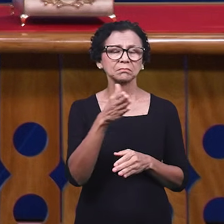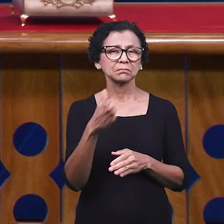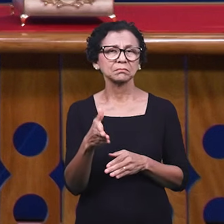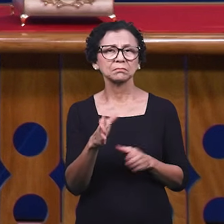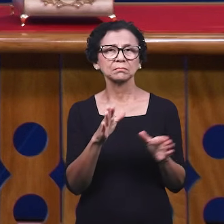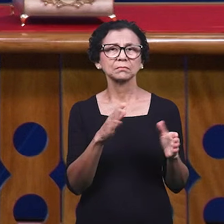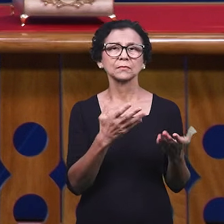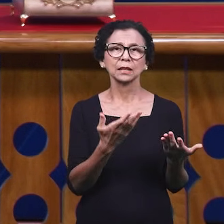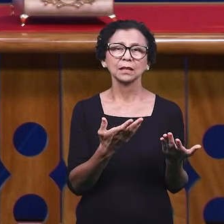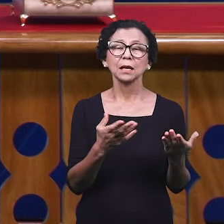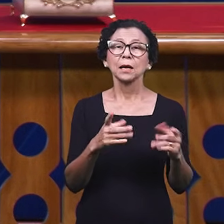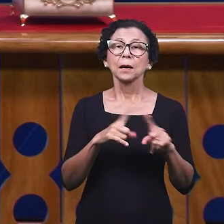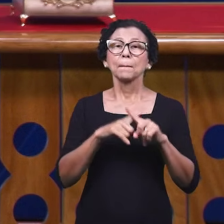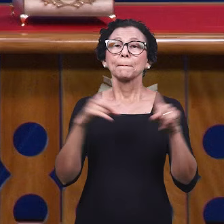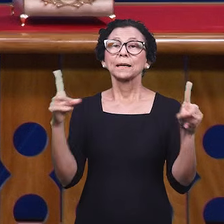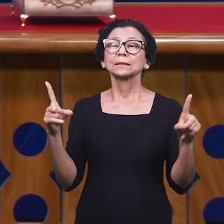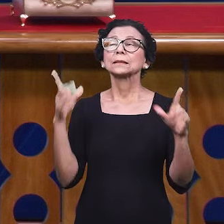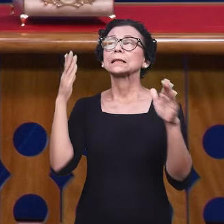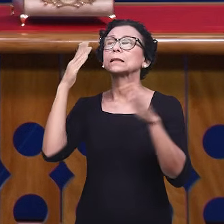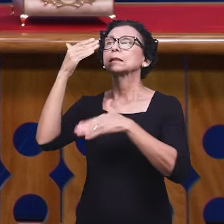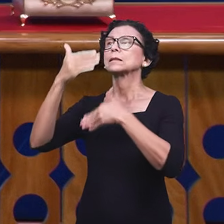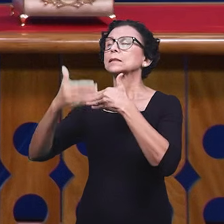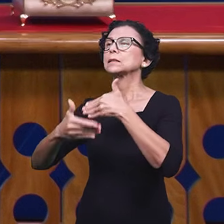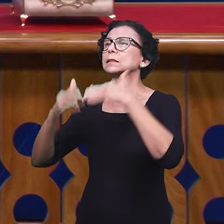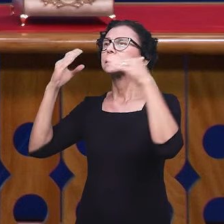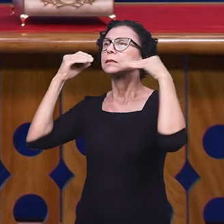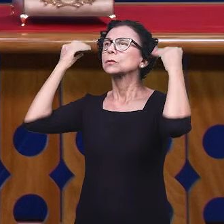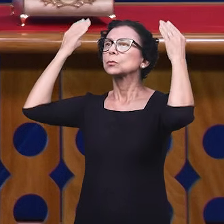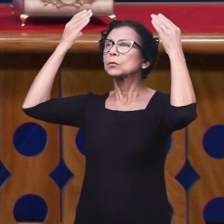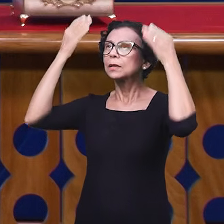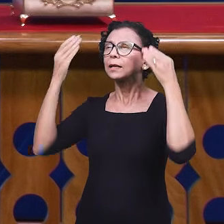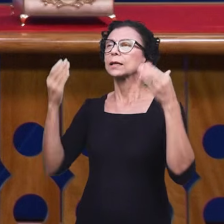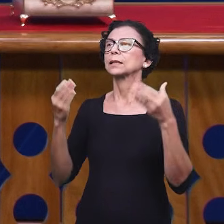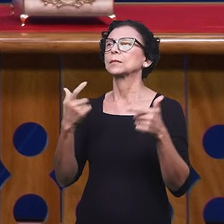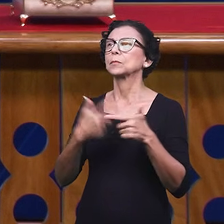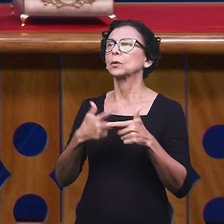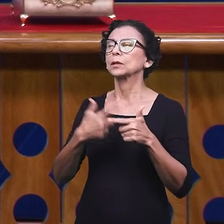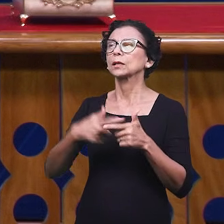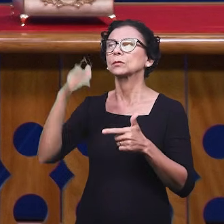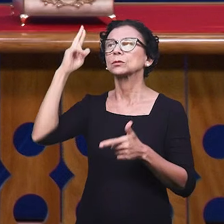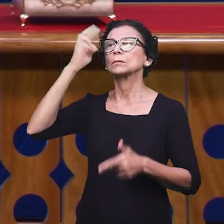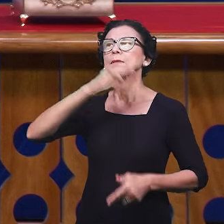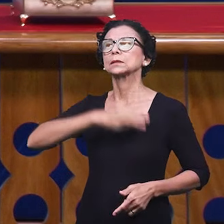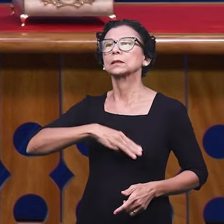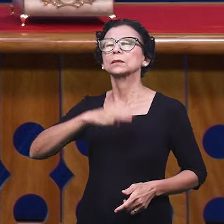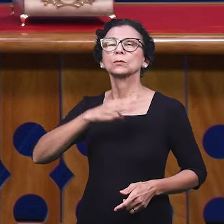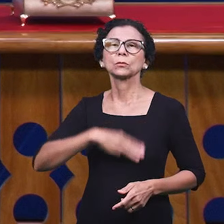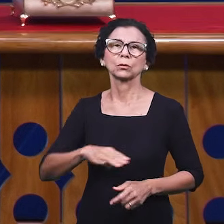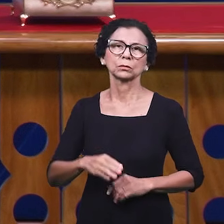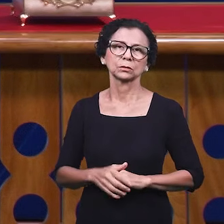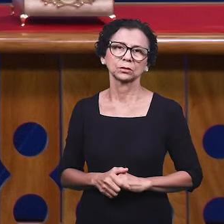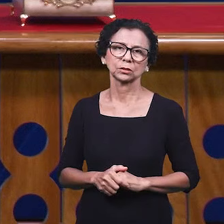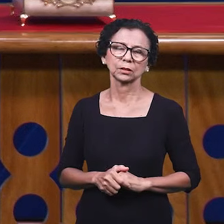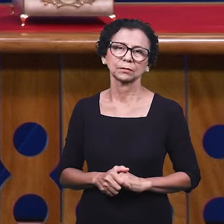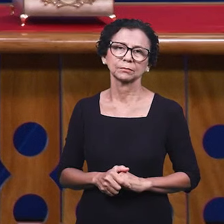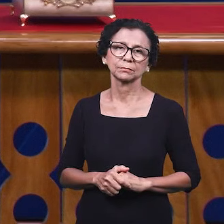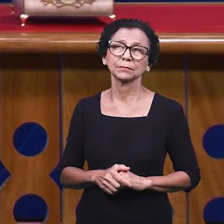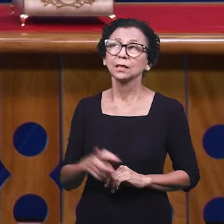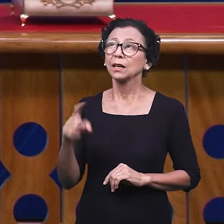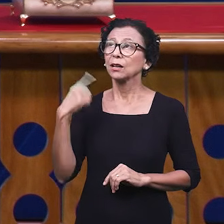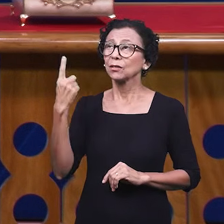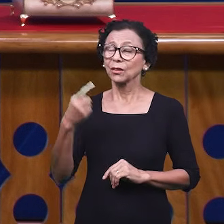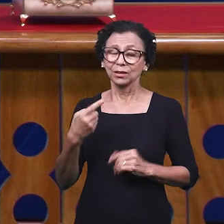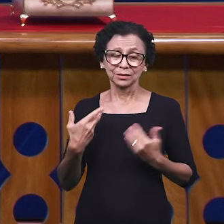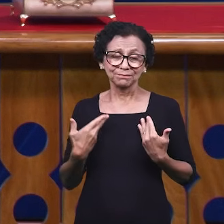mas nós estamos na tua presença, na presença do Rei, porque o Senhor é misericordioso. Não há nada em nós, Senhor, que o Senhor